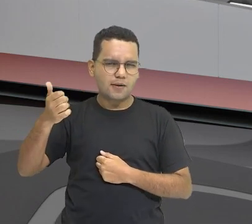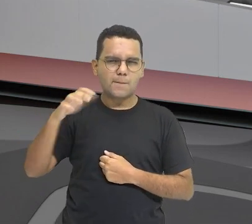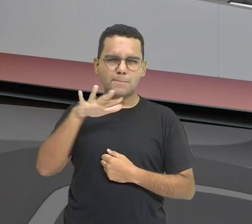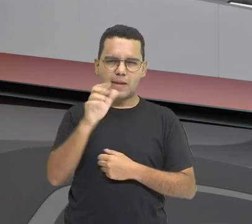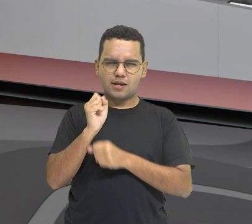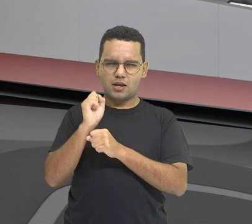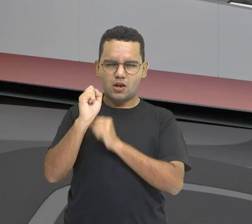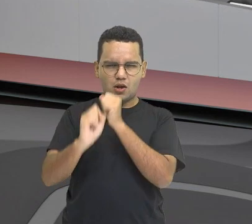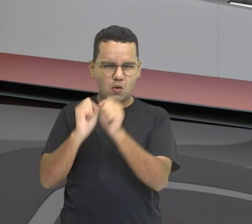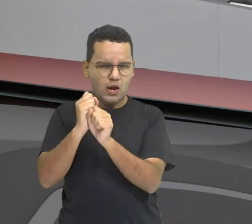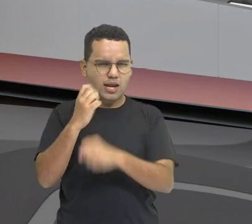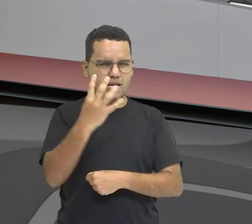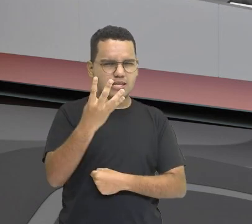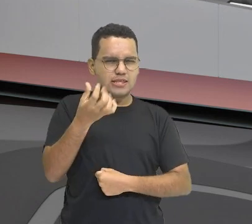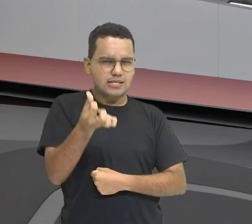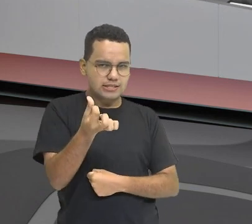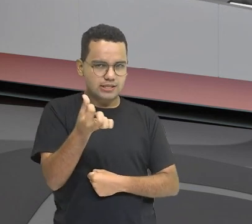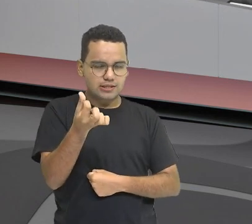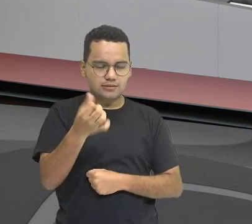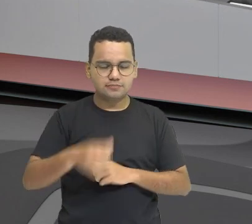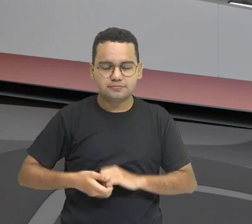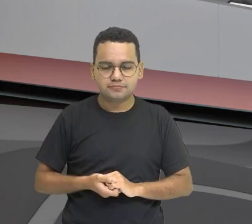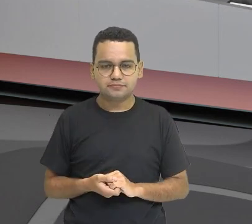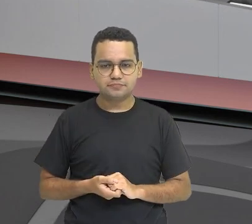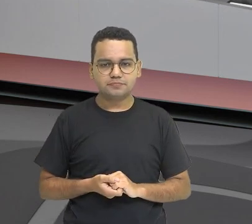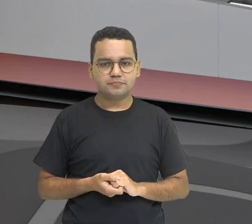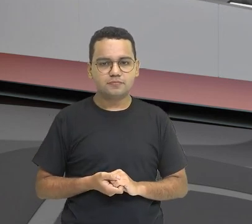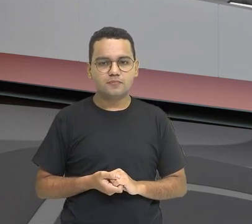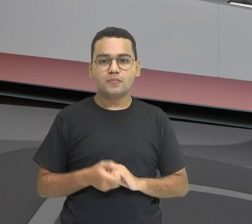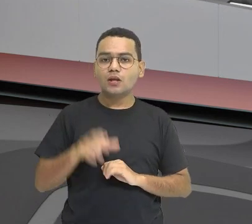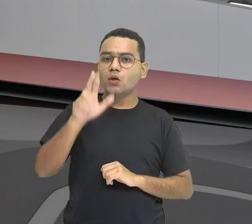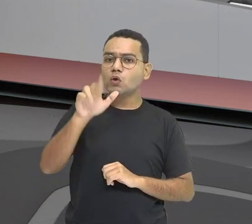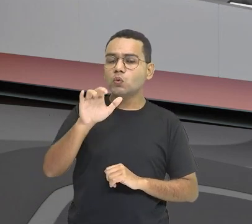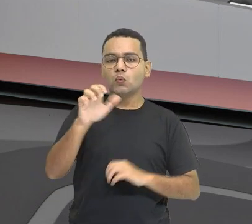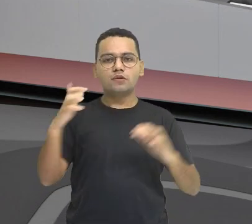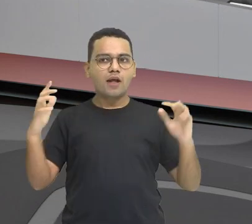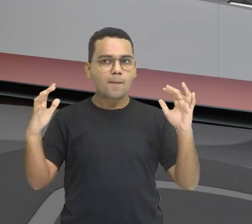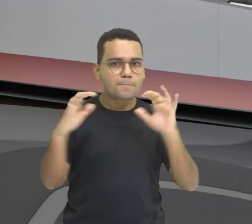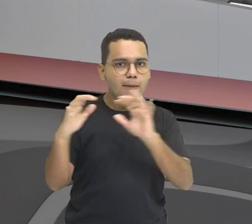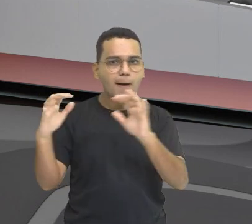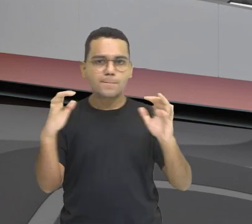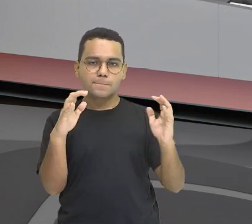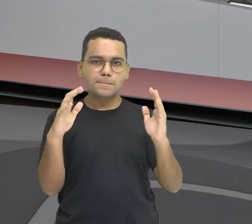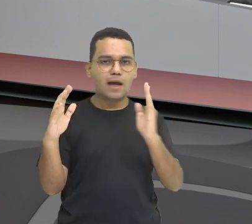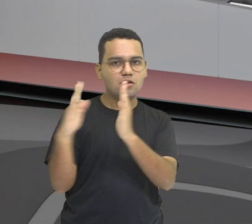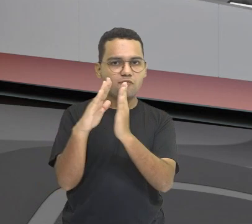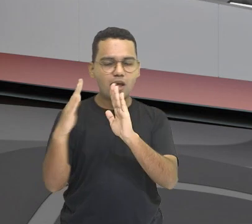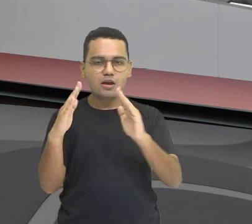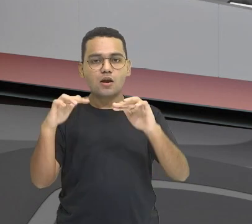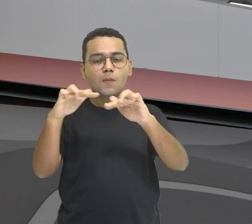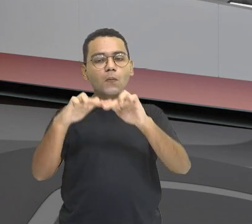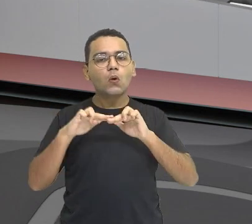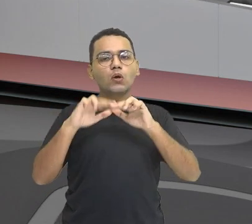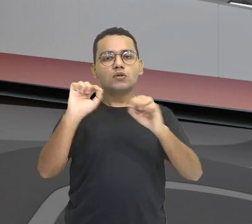anos aproximadamente, certo? Eles nunca se enfrentaram, mas eles financiavam os